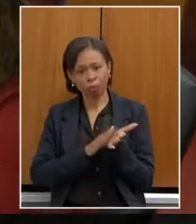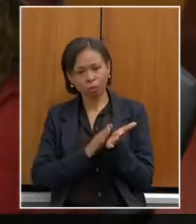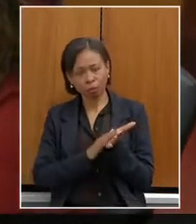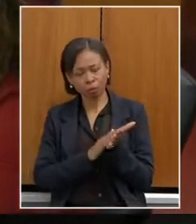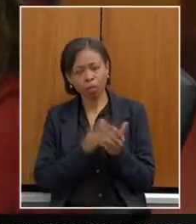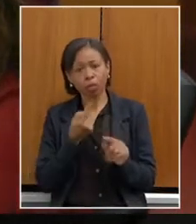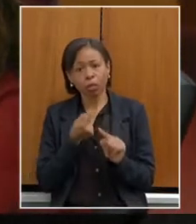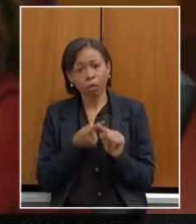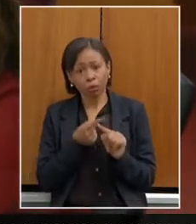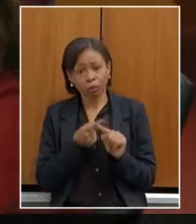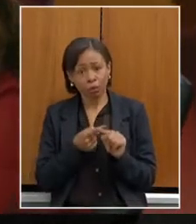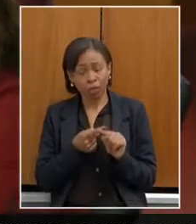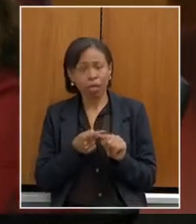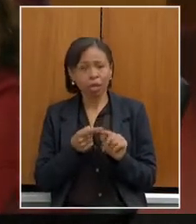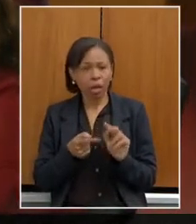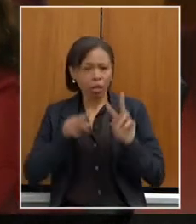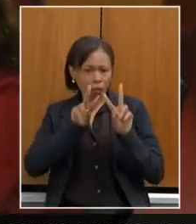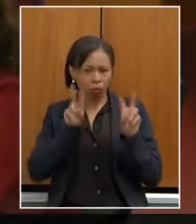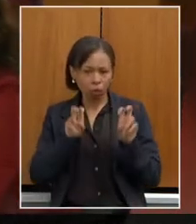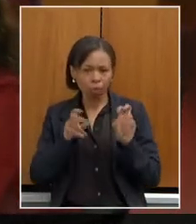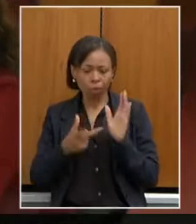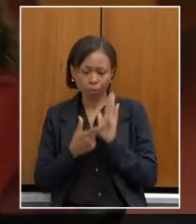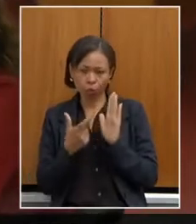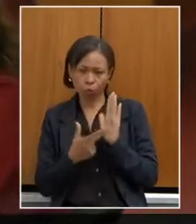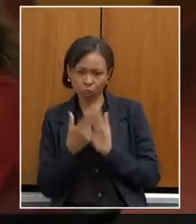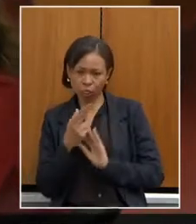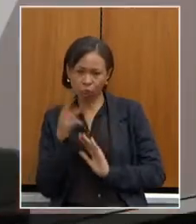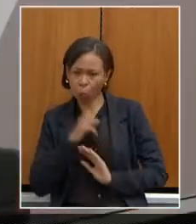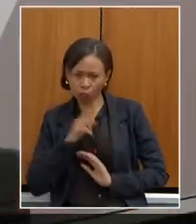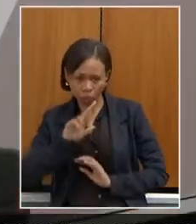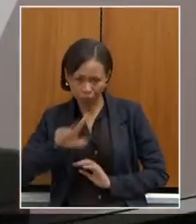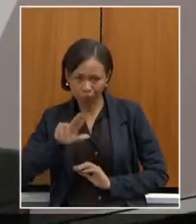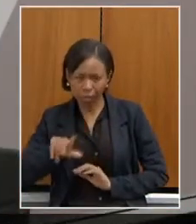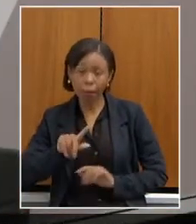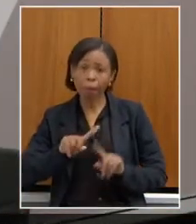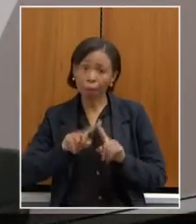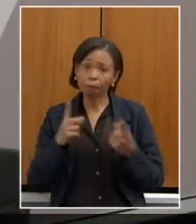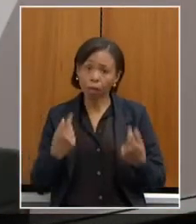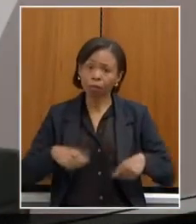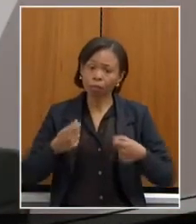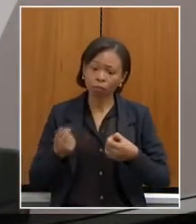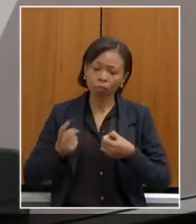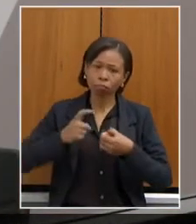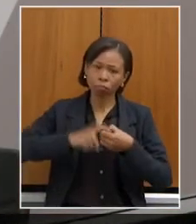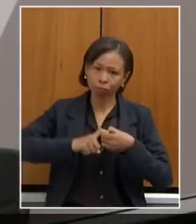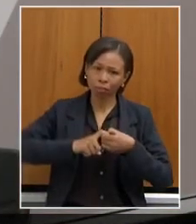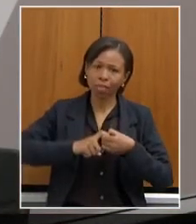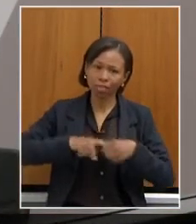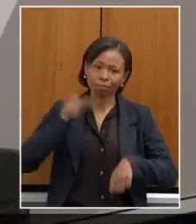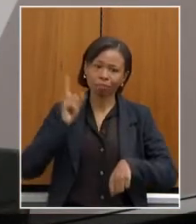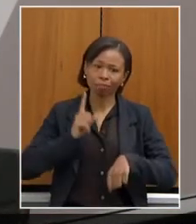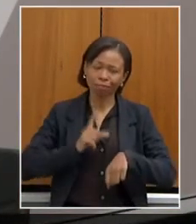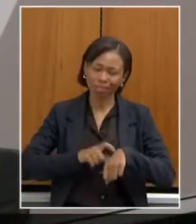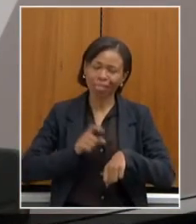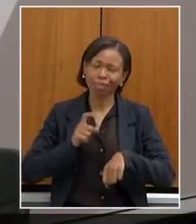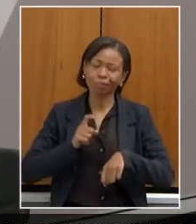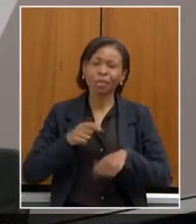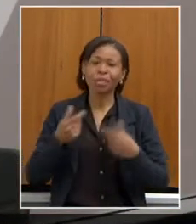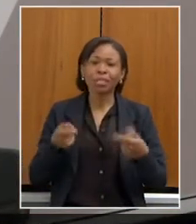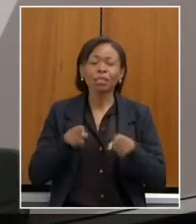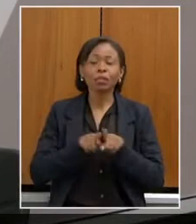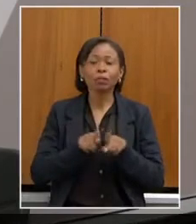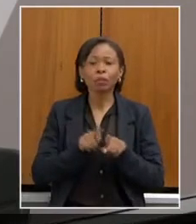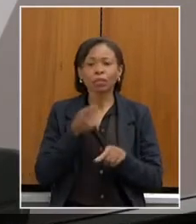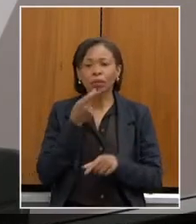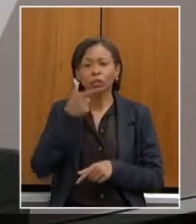a questão das cirurgias eletivas eu acho interessante tudo que é retorno voltar palatinamente bater também na